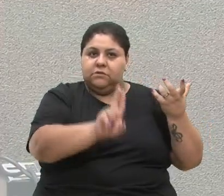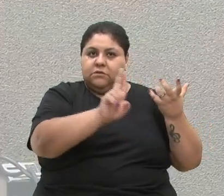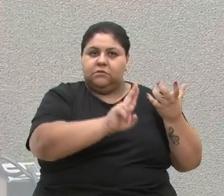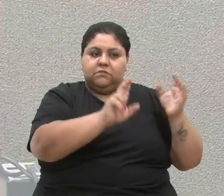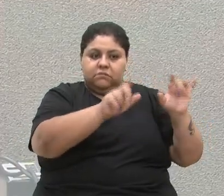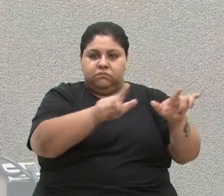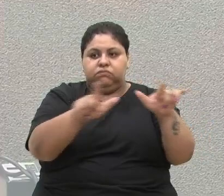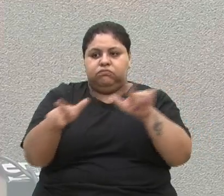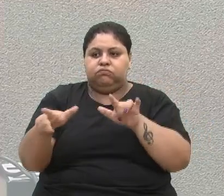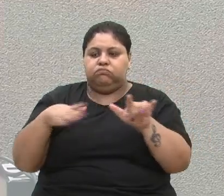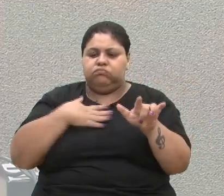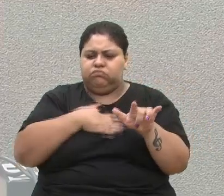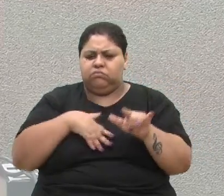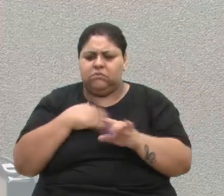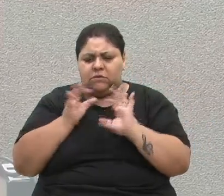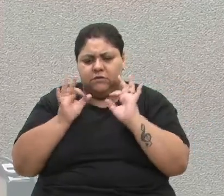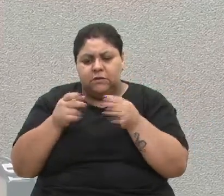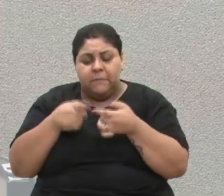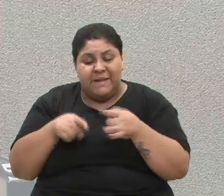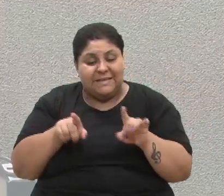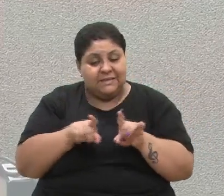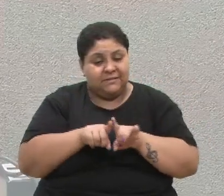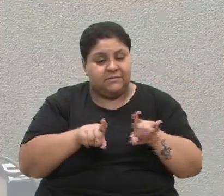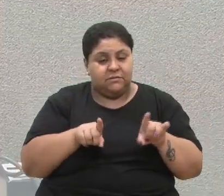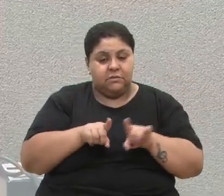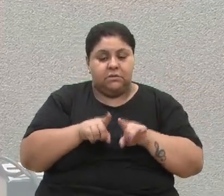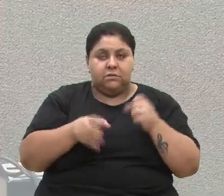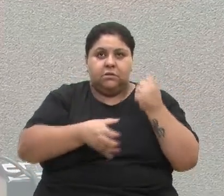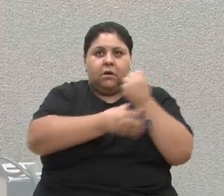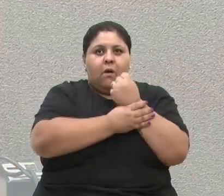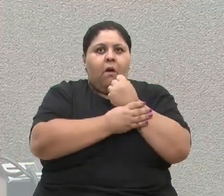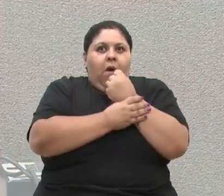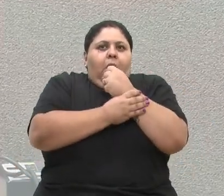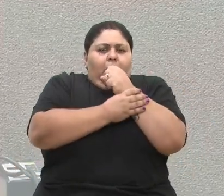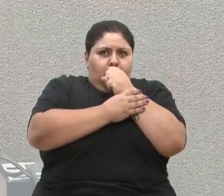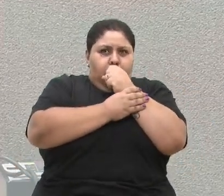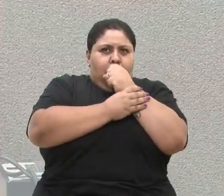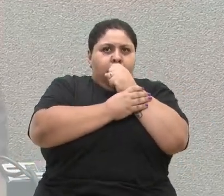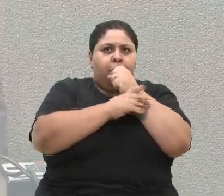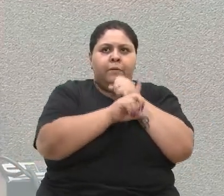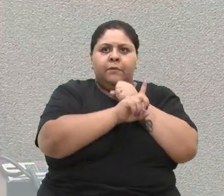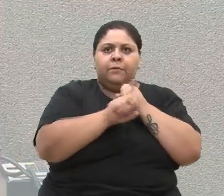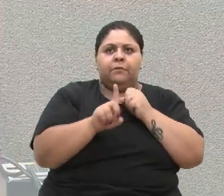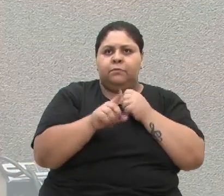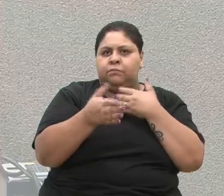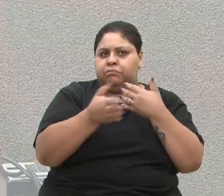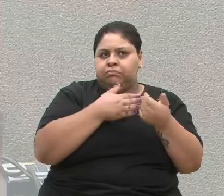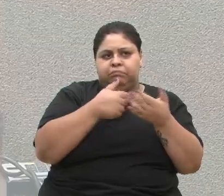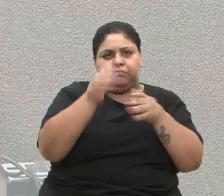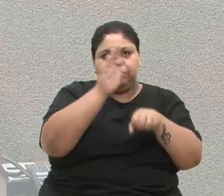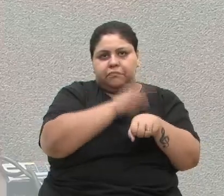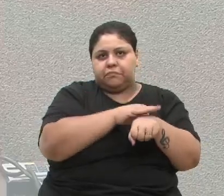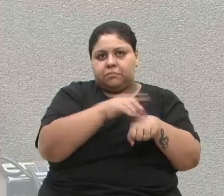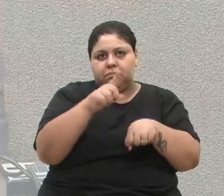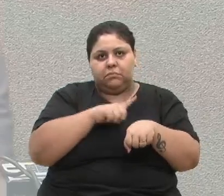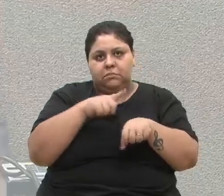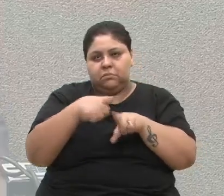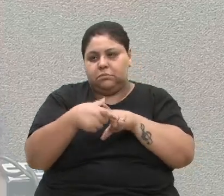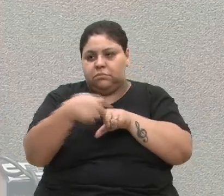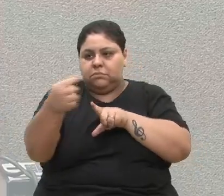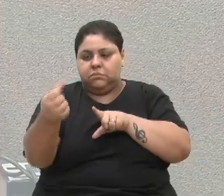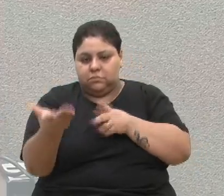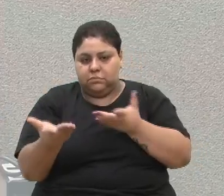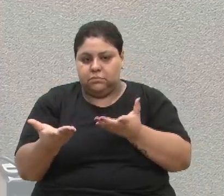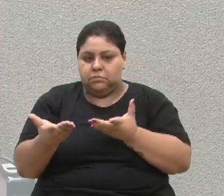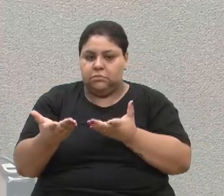espaço de forma adequada, mas também seguros, que não estão ali a qualquer momento tendo que sair